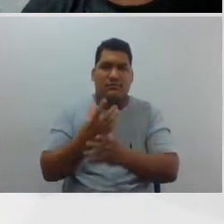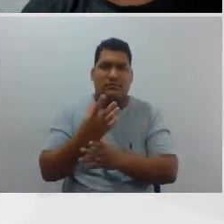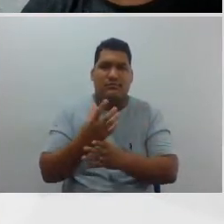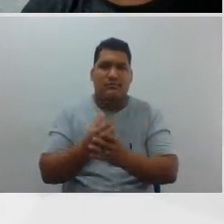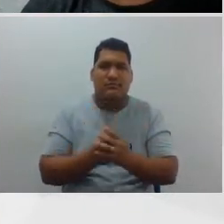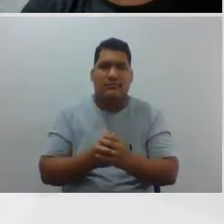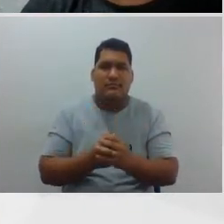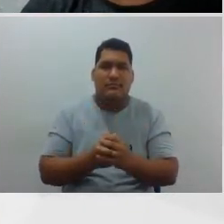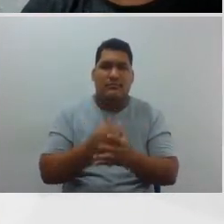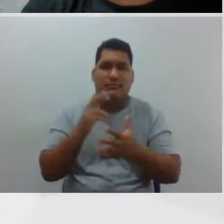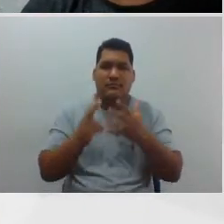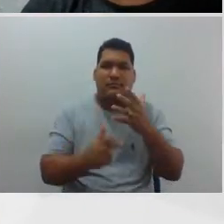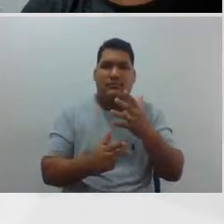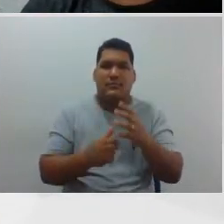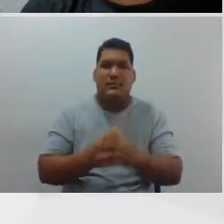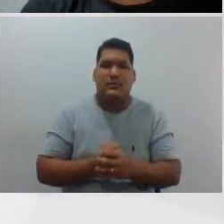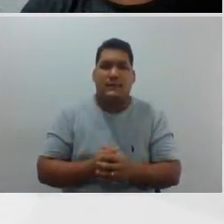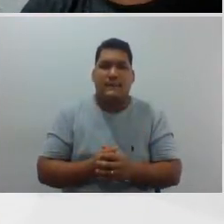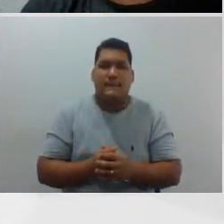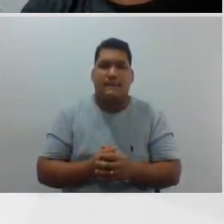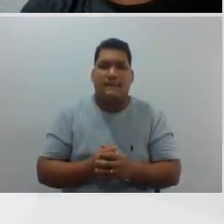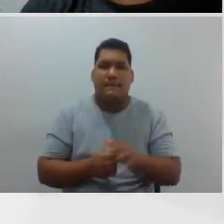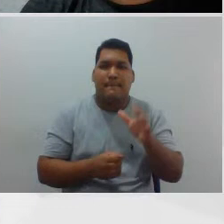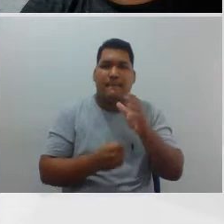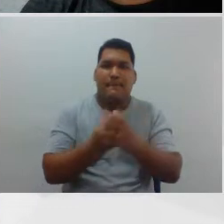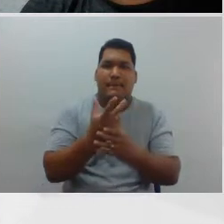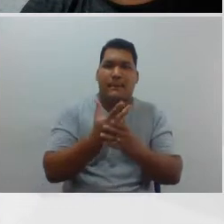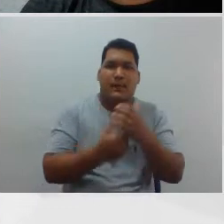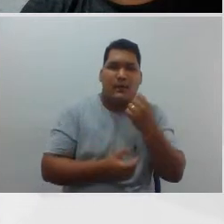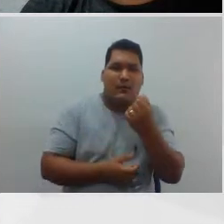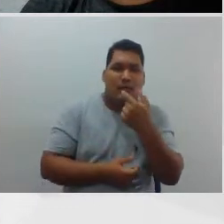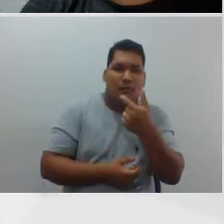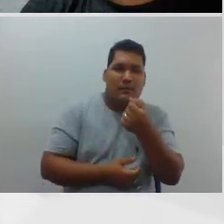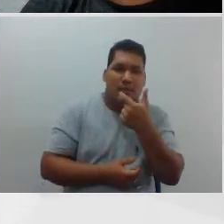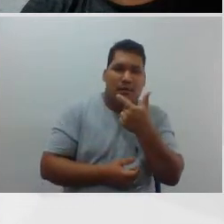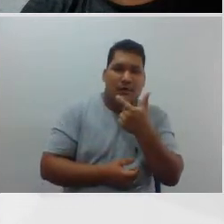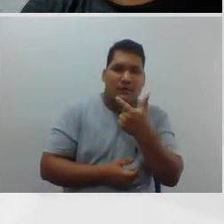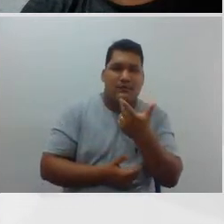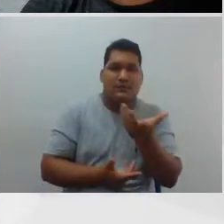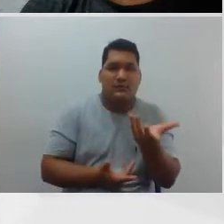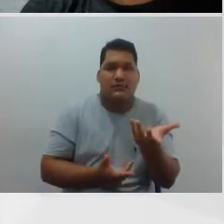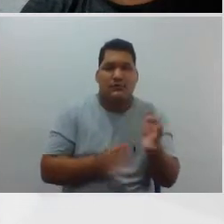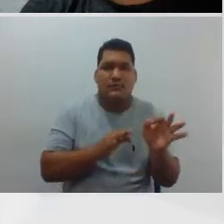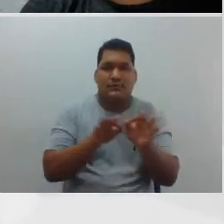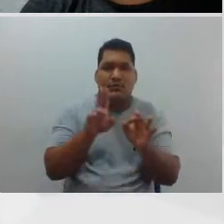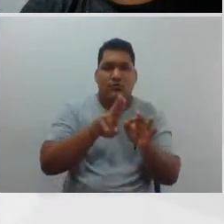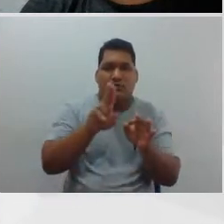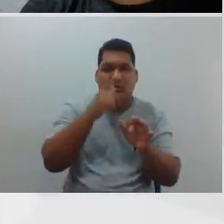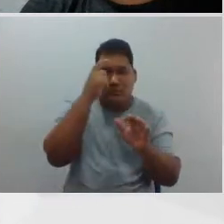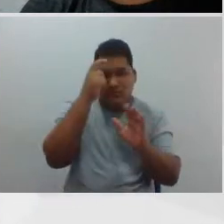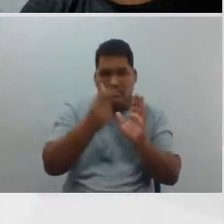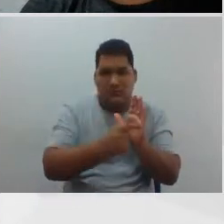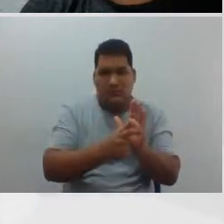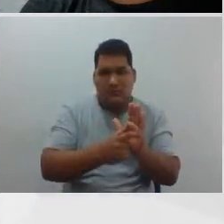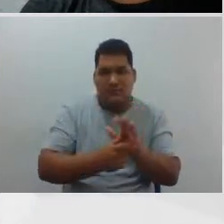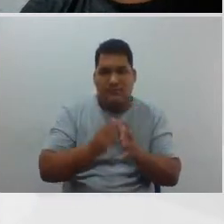inteligência artificial, se cria remédios a partir de técnicas de inteligência artificial, etc, etc.